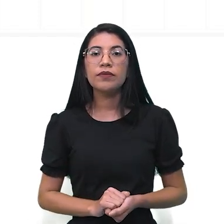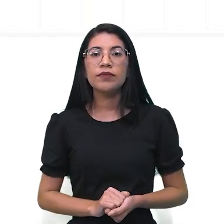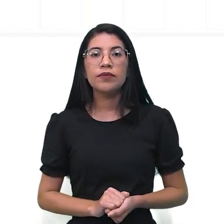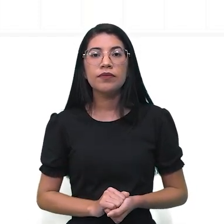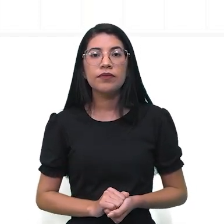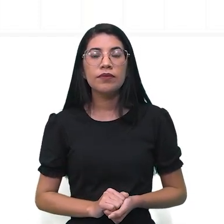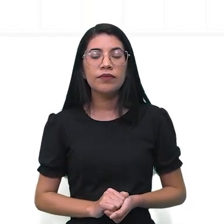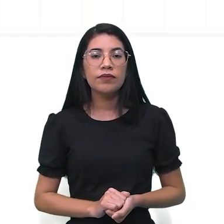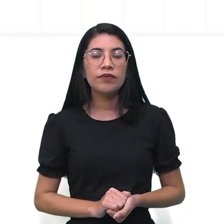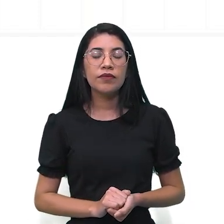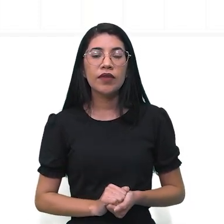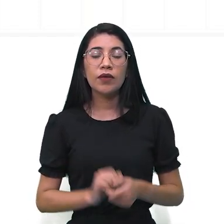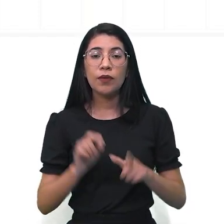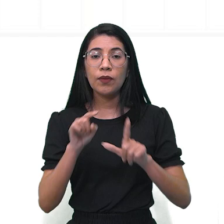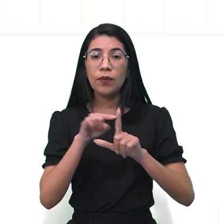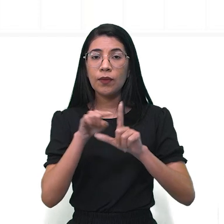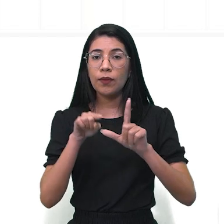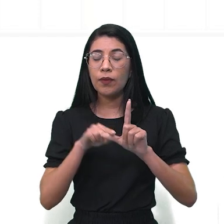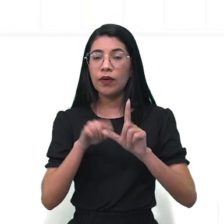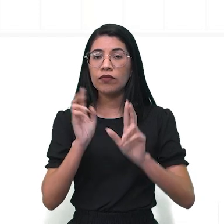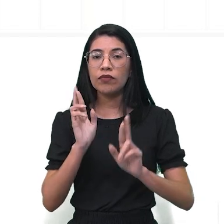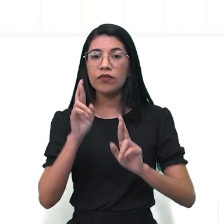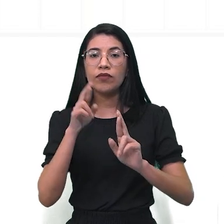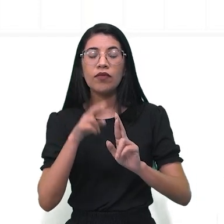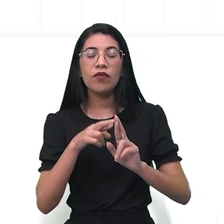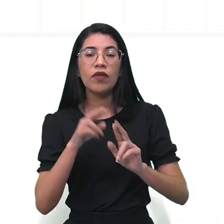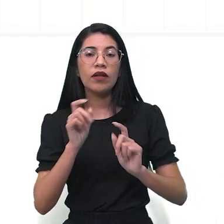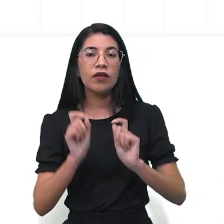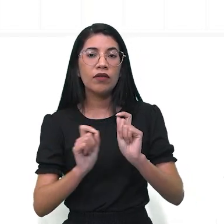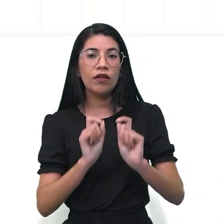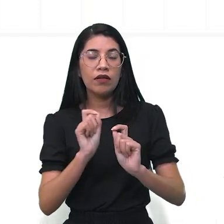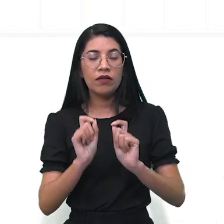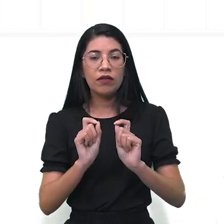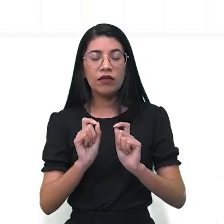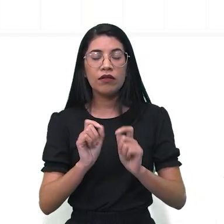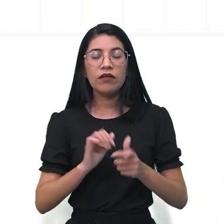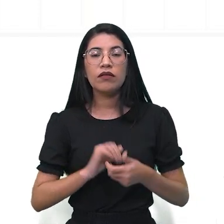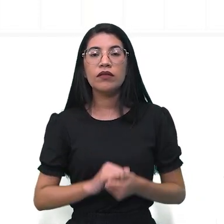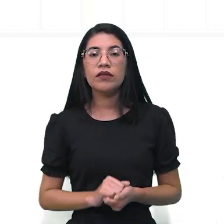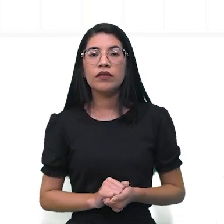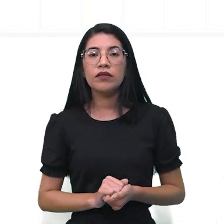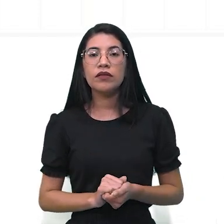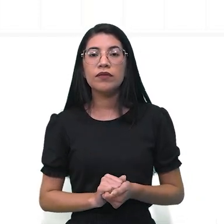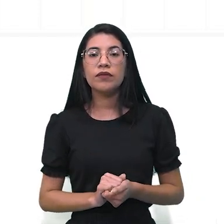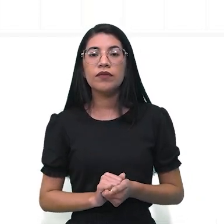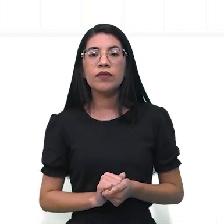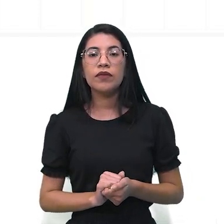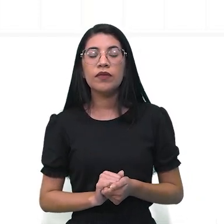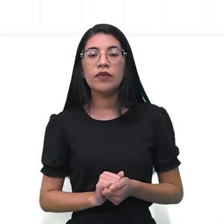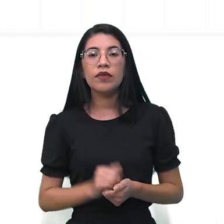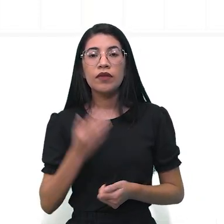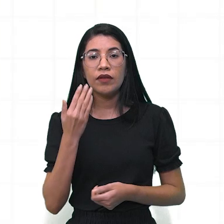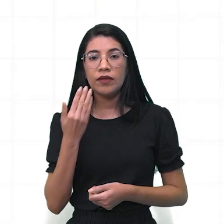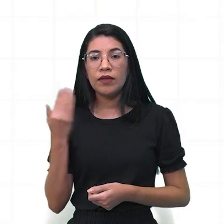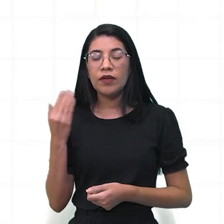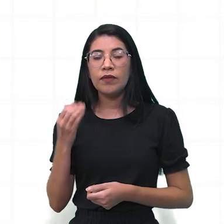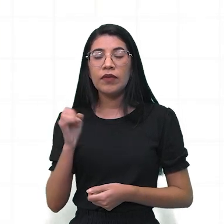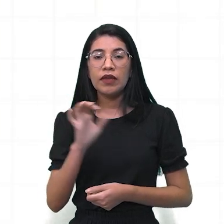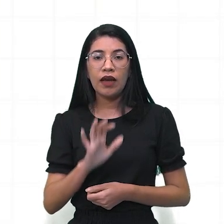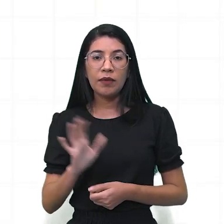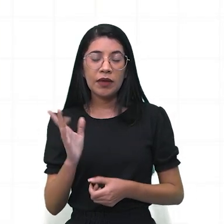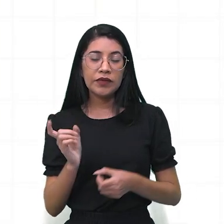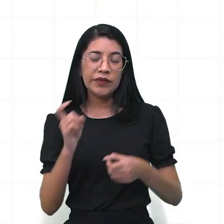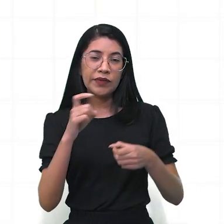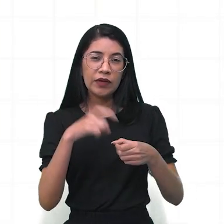ângulos que ele se refere, tá? São esses ângulos aqui, pessoal. Deixa eu voltar aqui nas